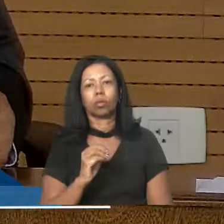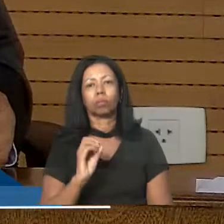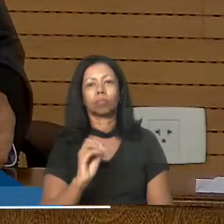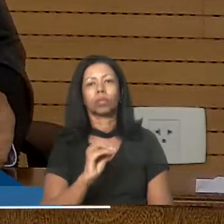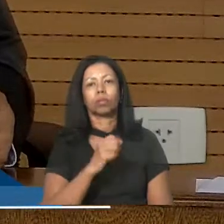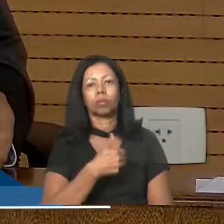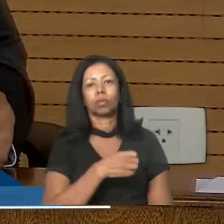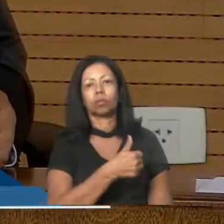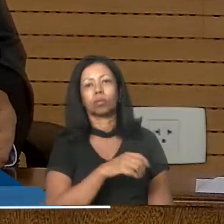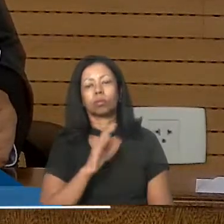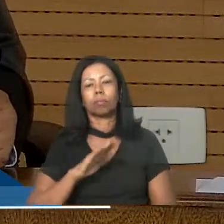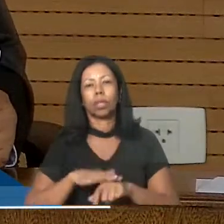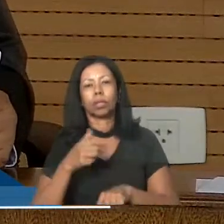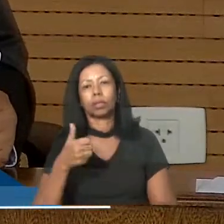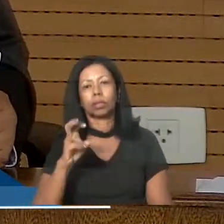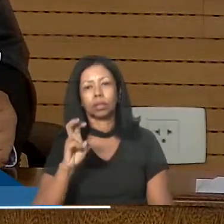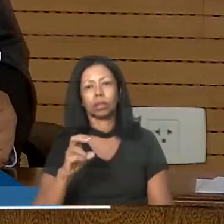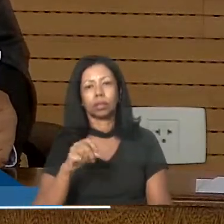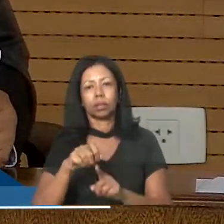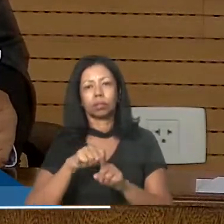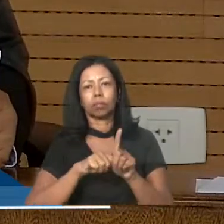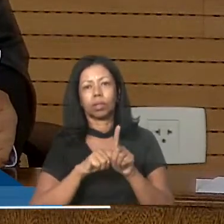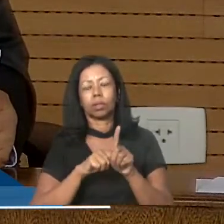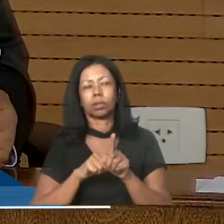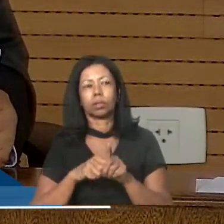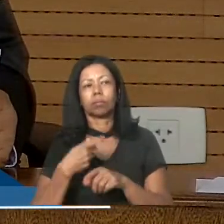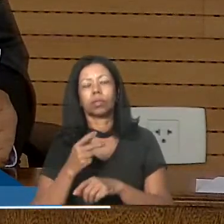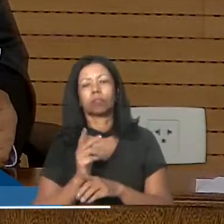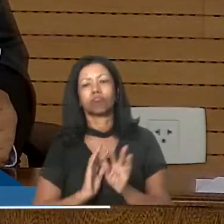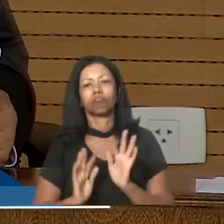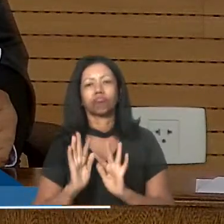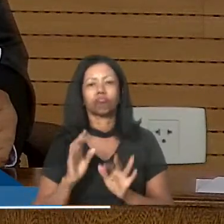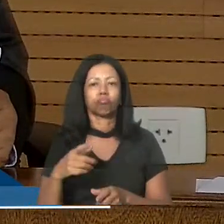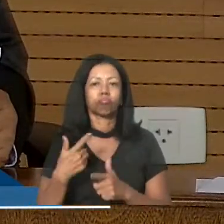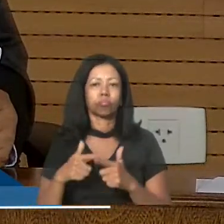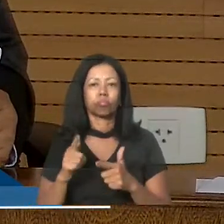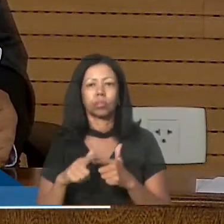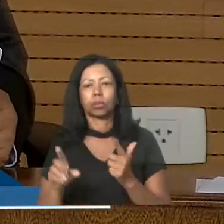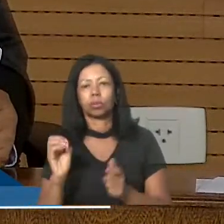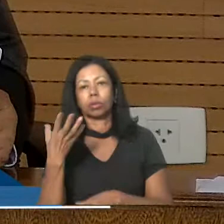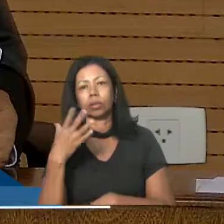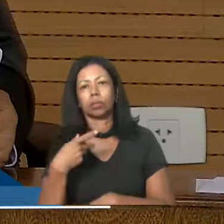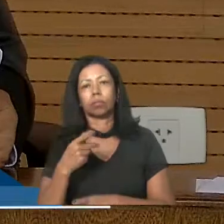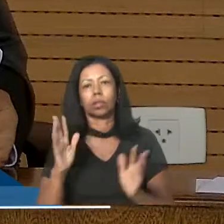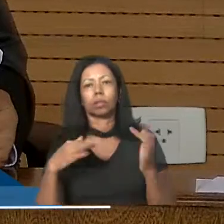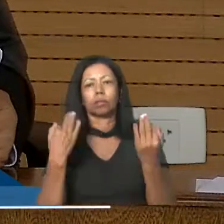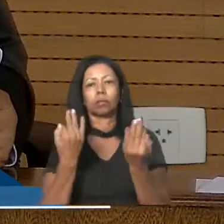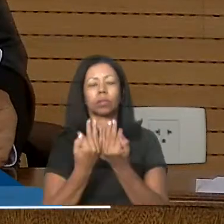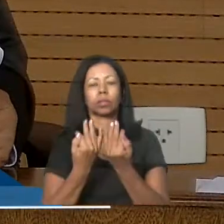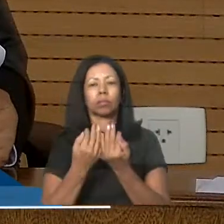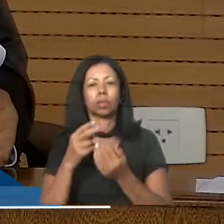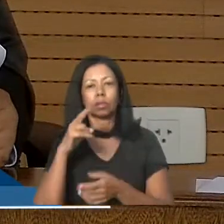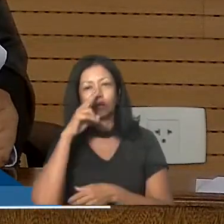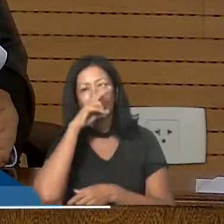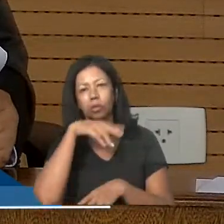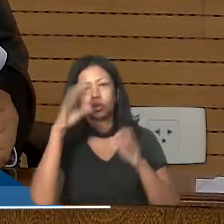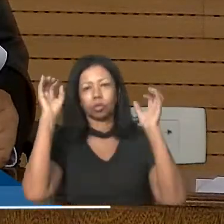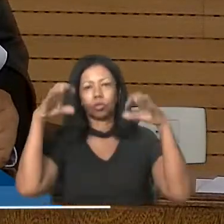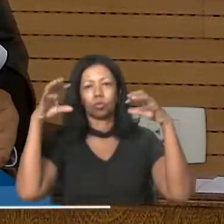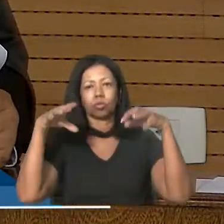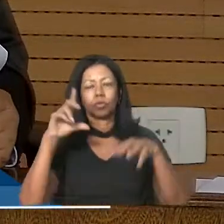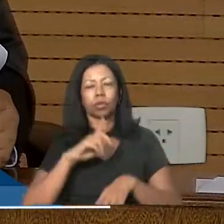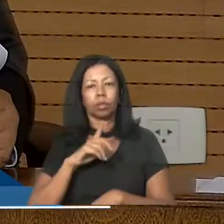3.342/2011, por mais 15 meses, ante a manutenção da situação das famílias atingidas pelas fortes chuvas da época,